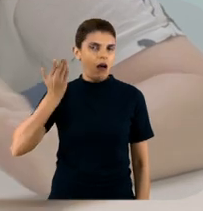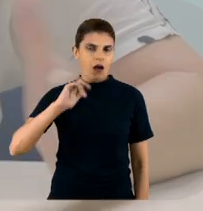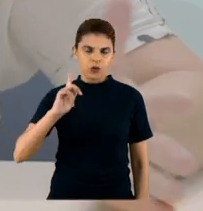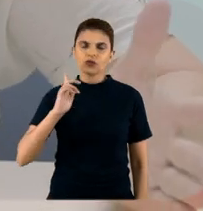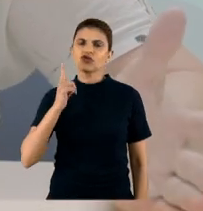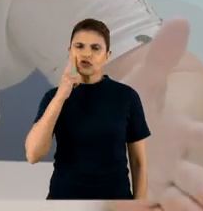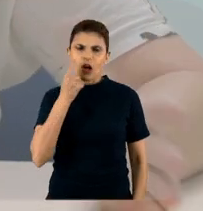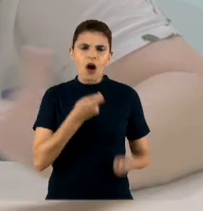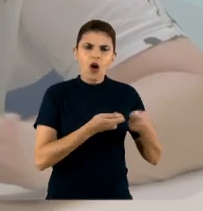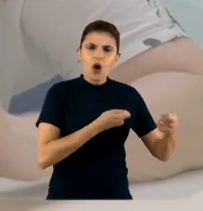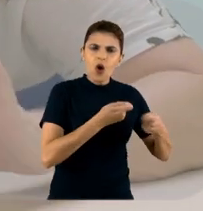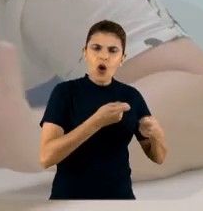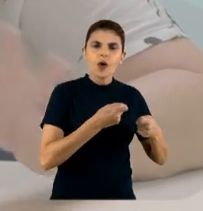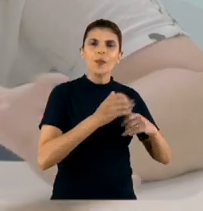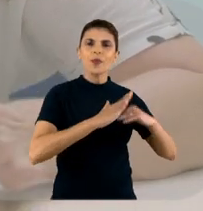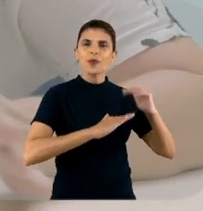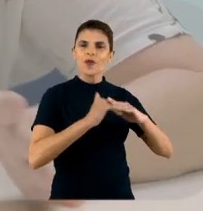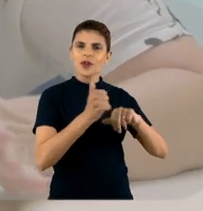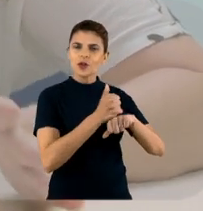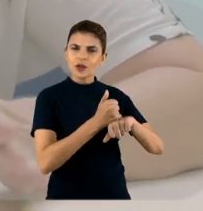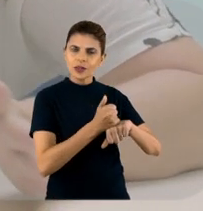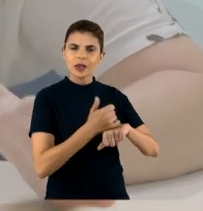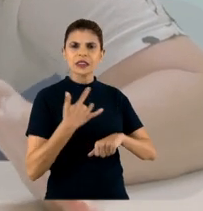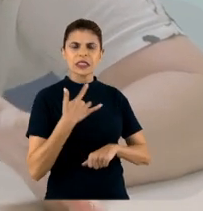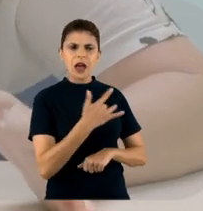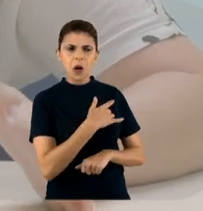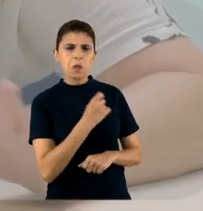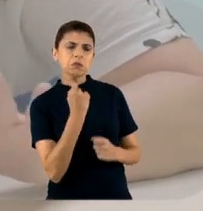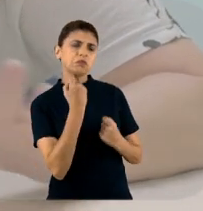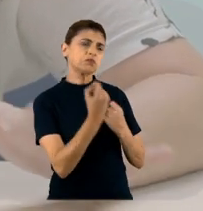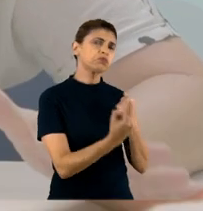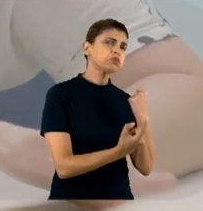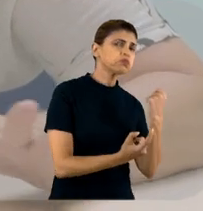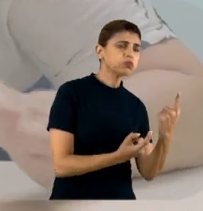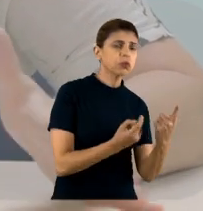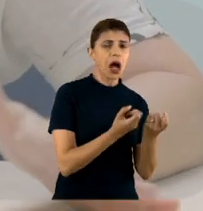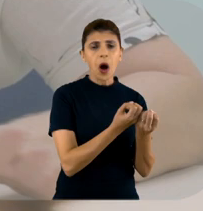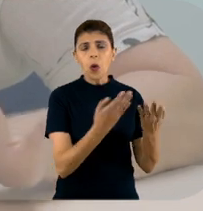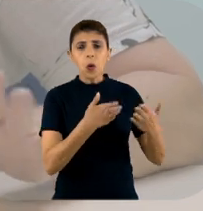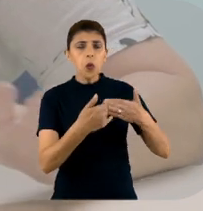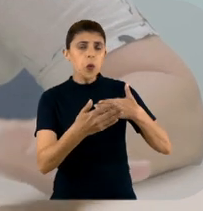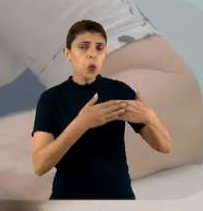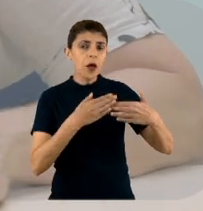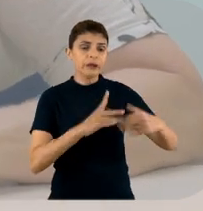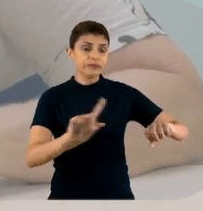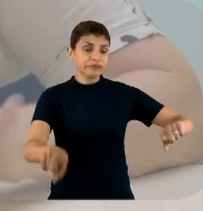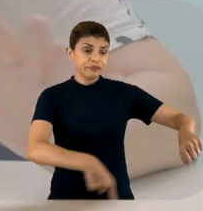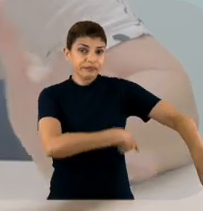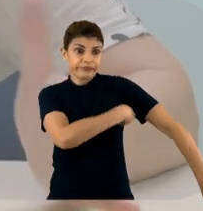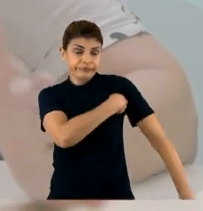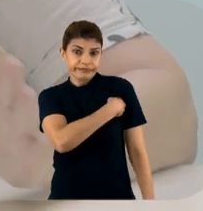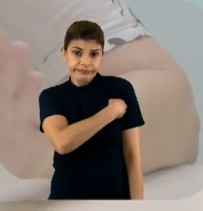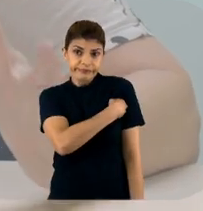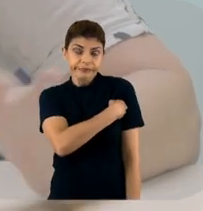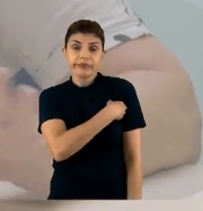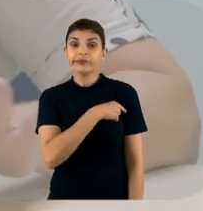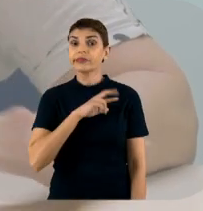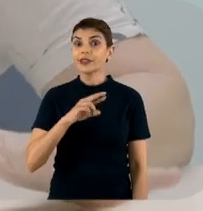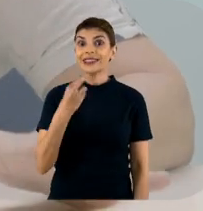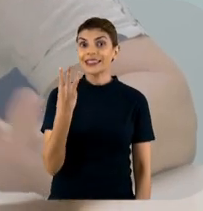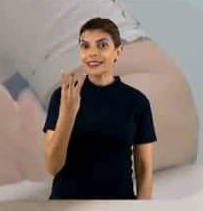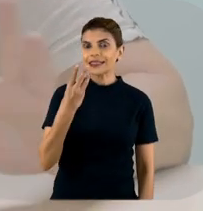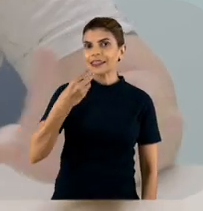os profissionais de saúde para poder detectar casos bem leves então qualquer temperatura que nem é febre ainda